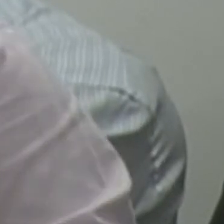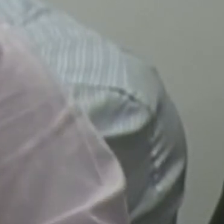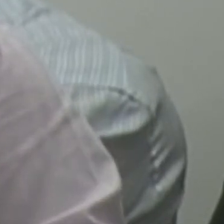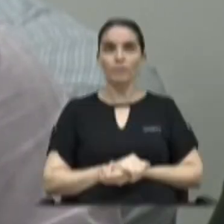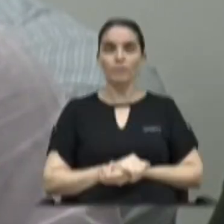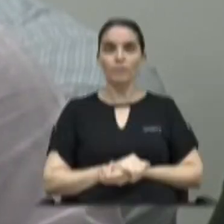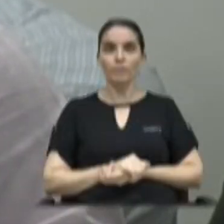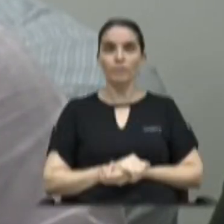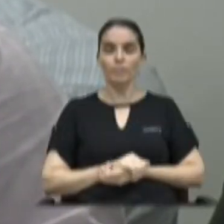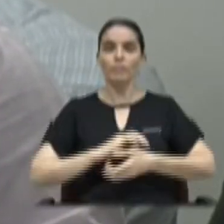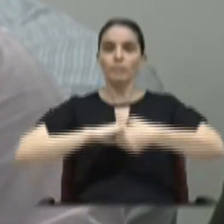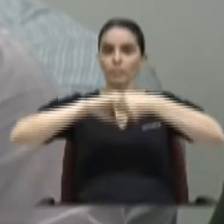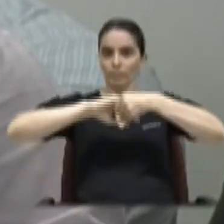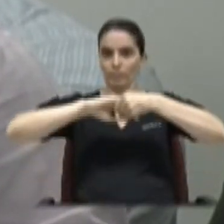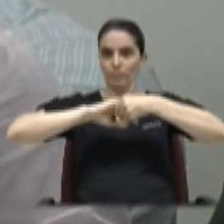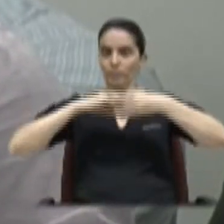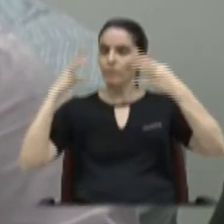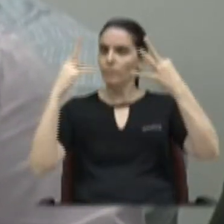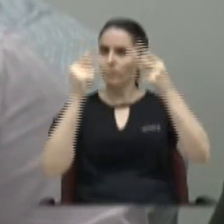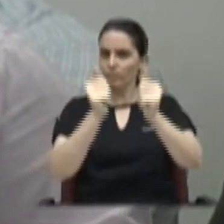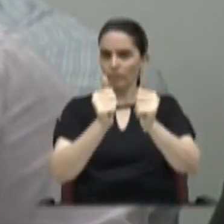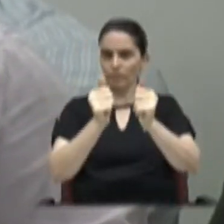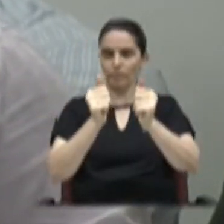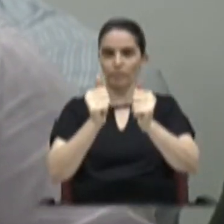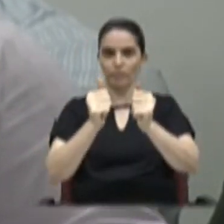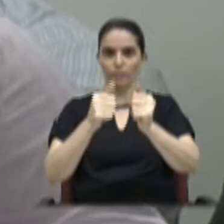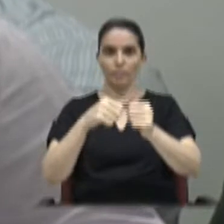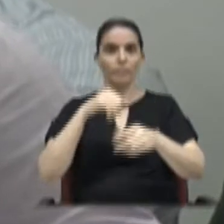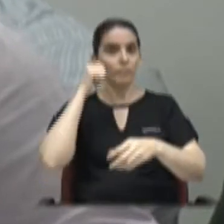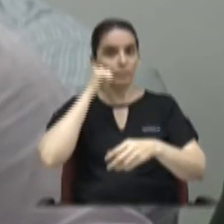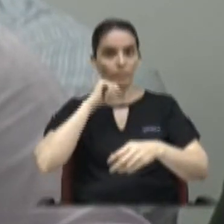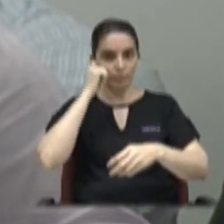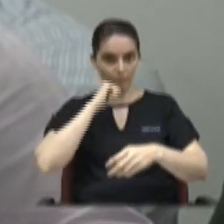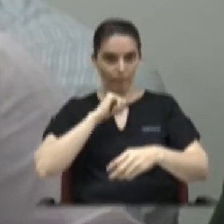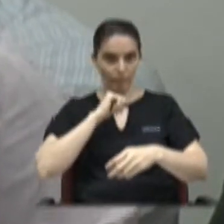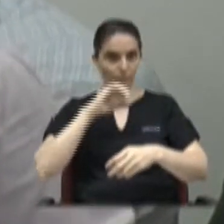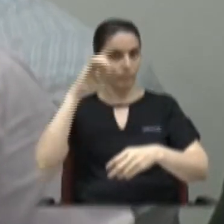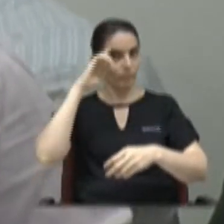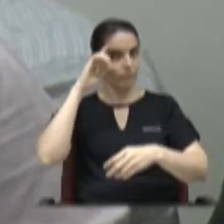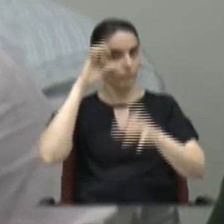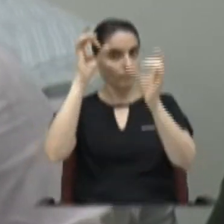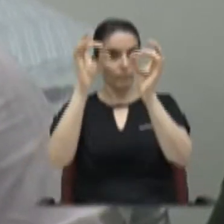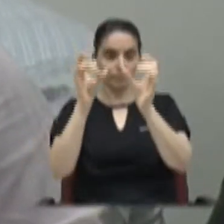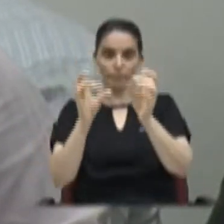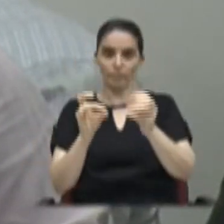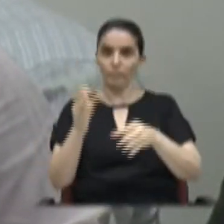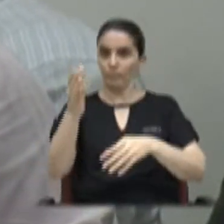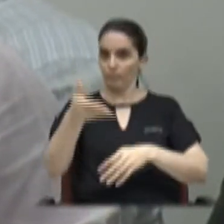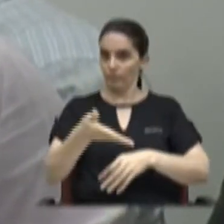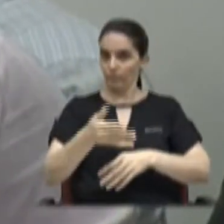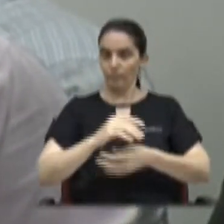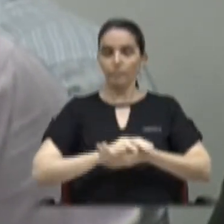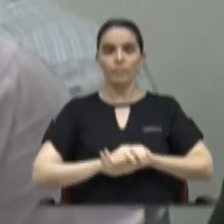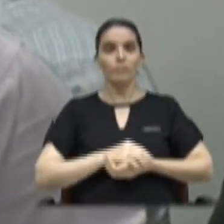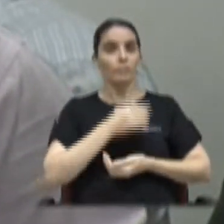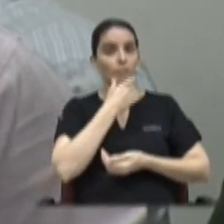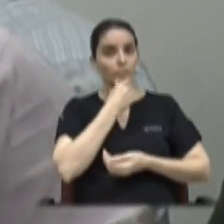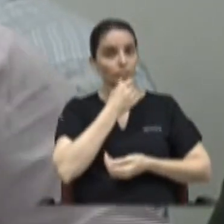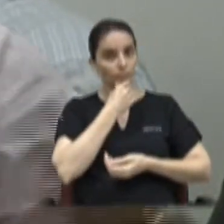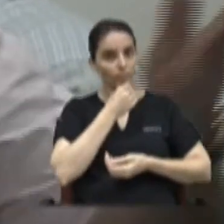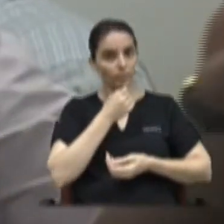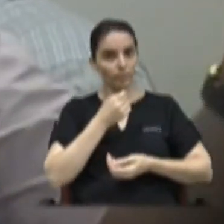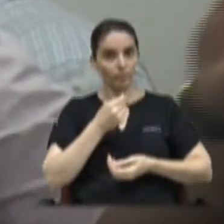dia maravilhoso. Parabéns a todas as mulheres. E os homens que nasceram homem e pensam que são